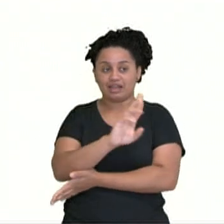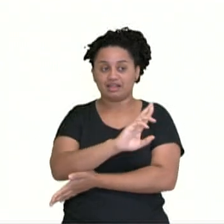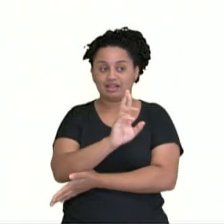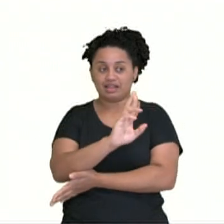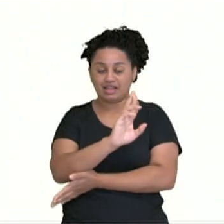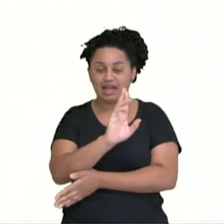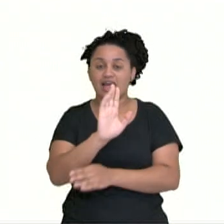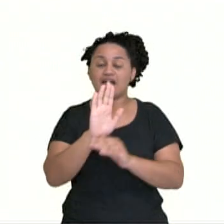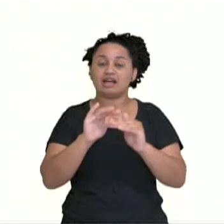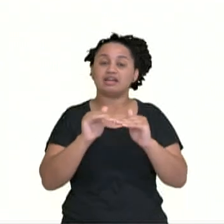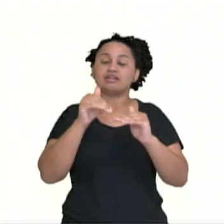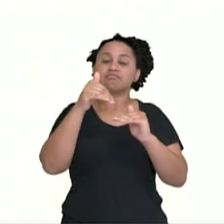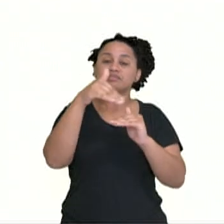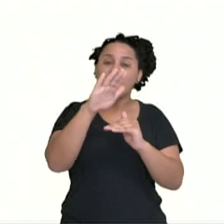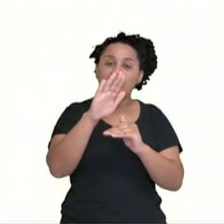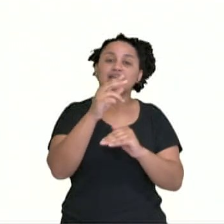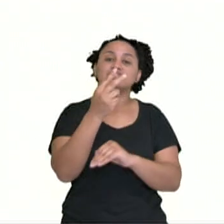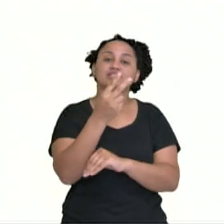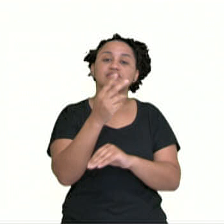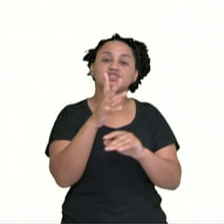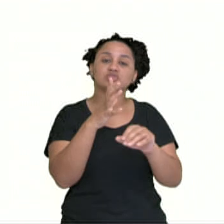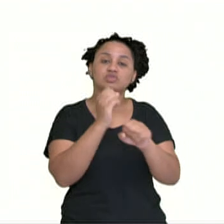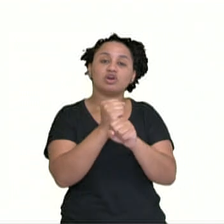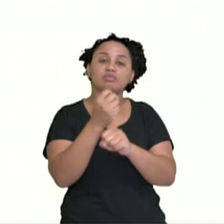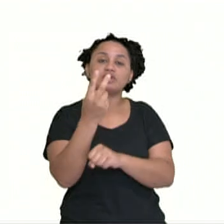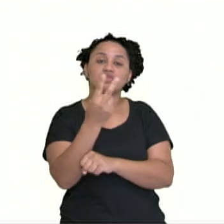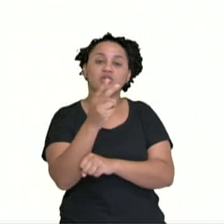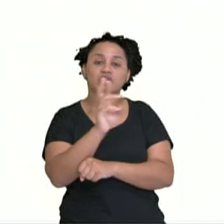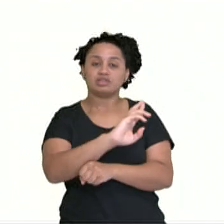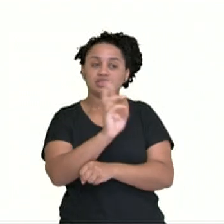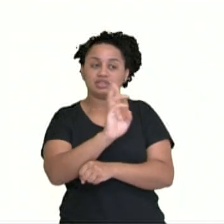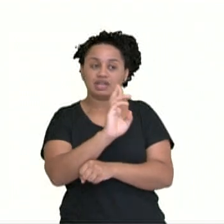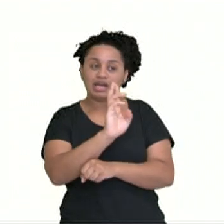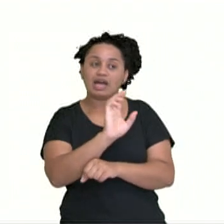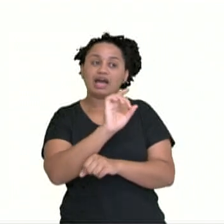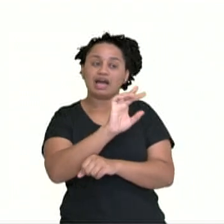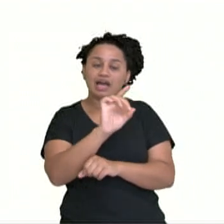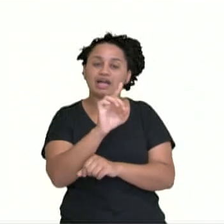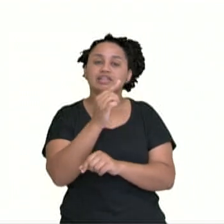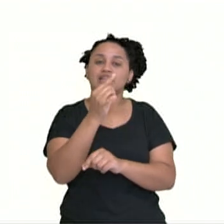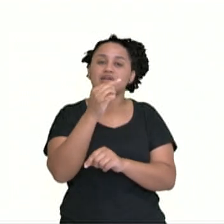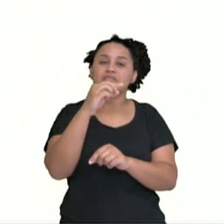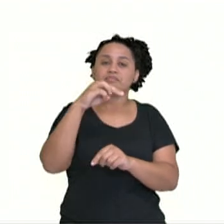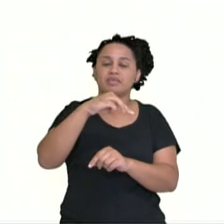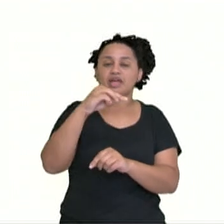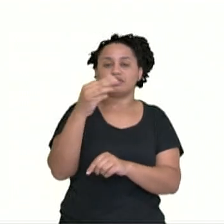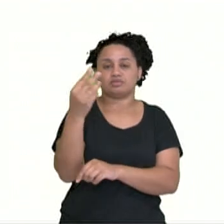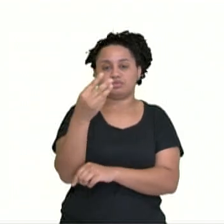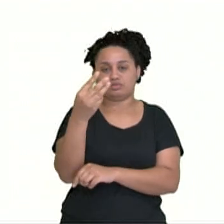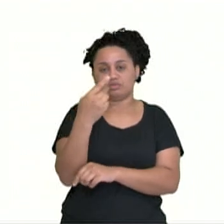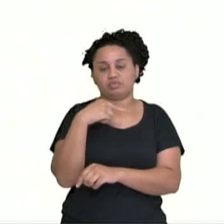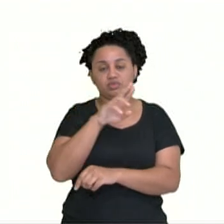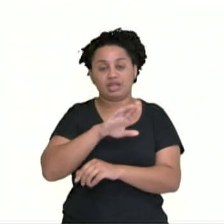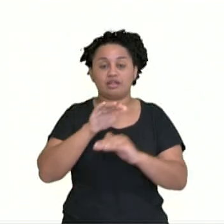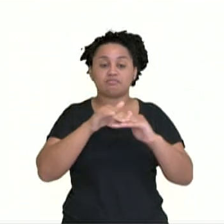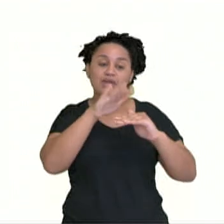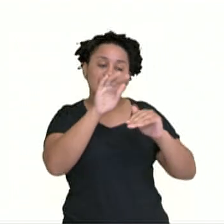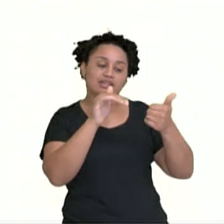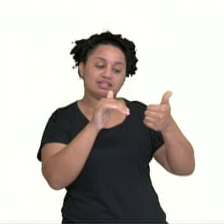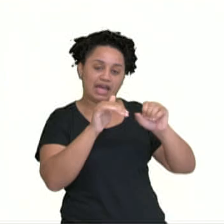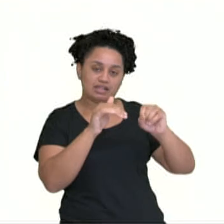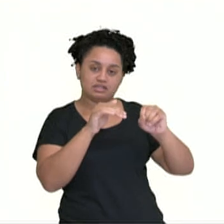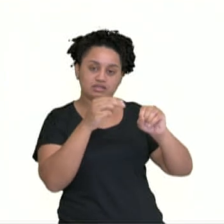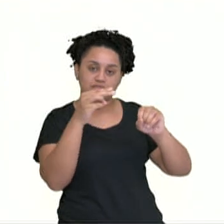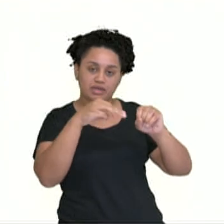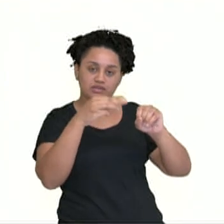R$10, acrescido de R$2 para cada metro cúbico gasto, além dos 10